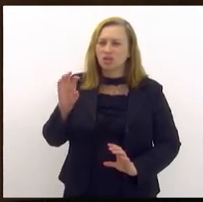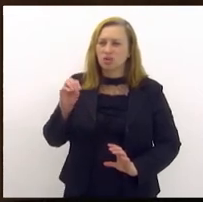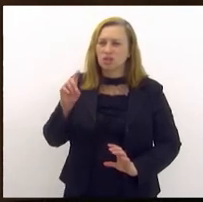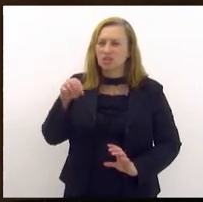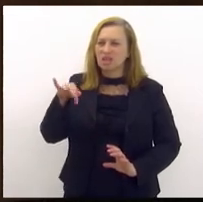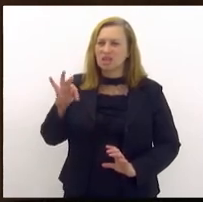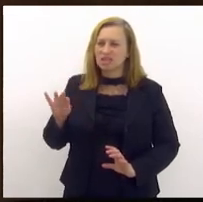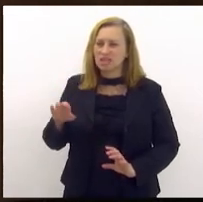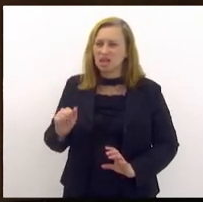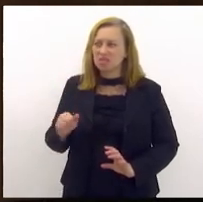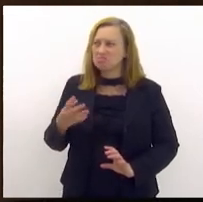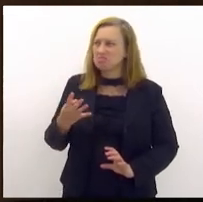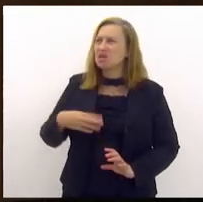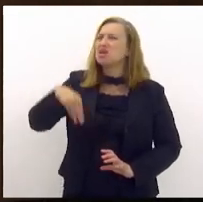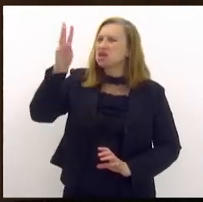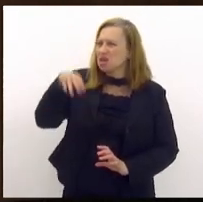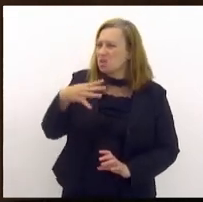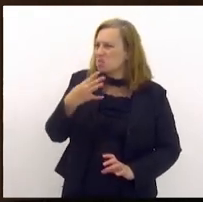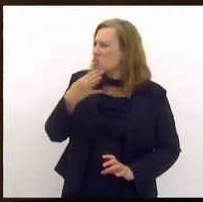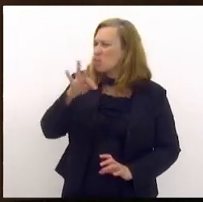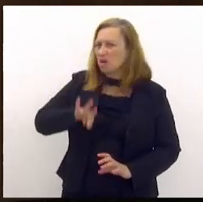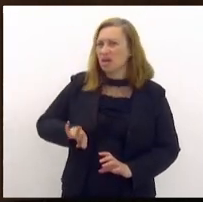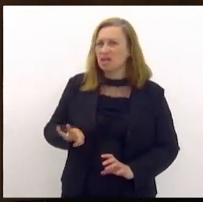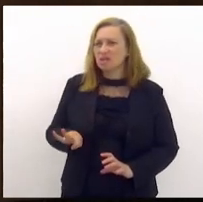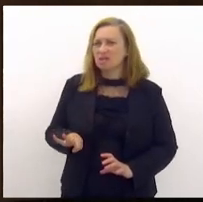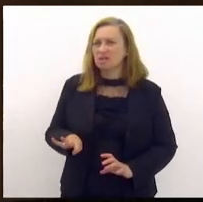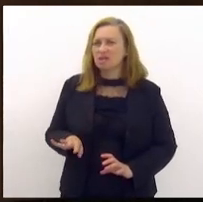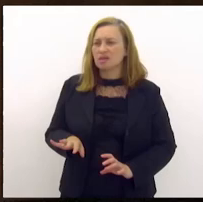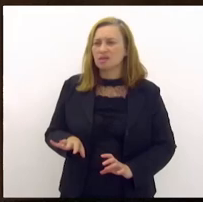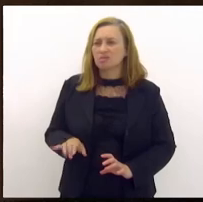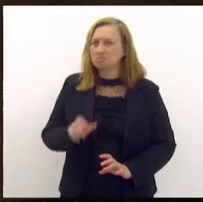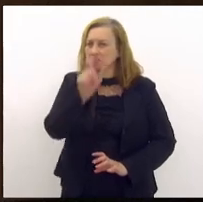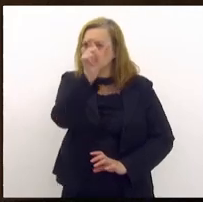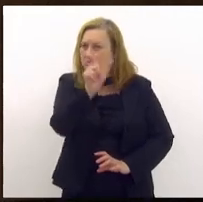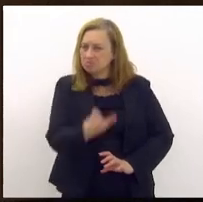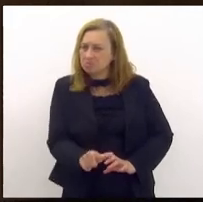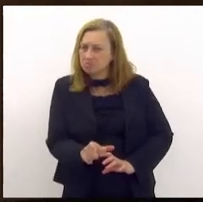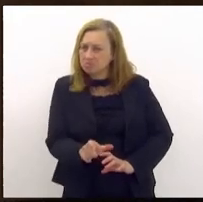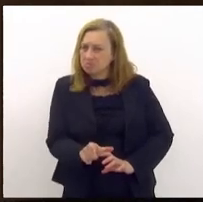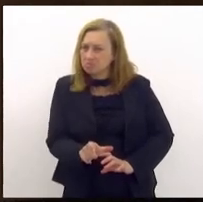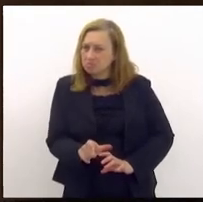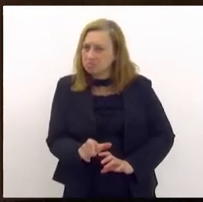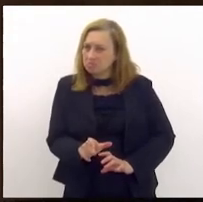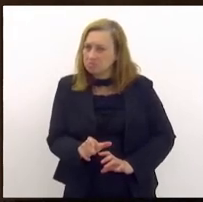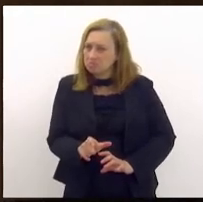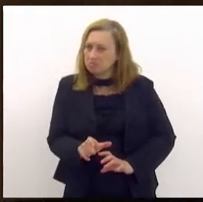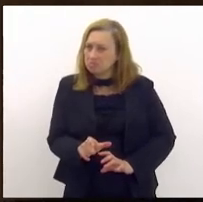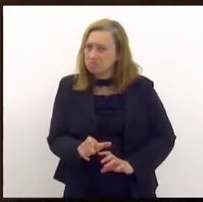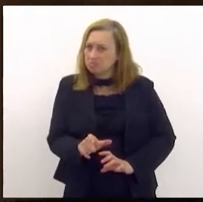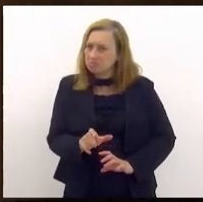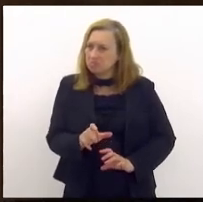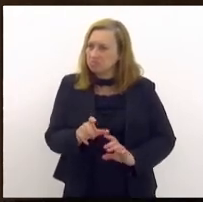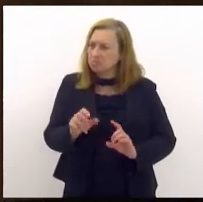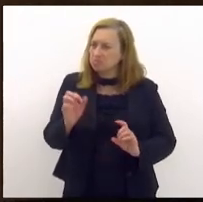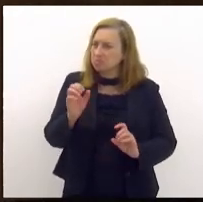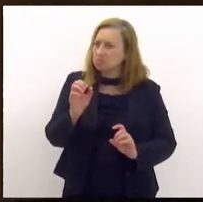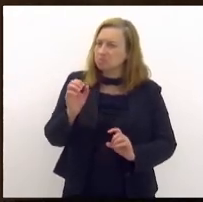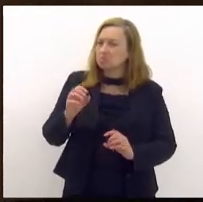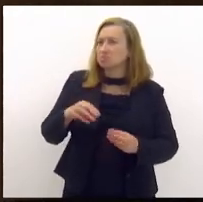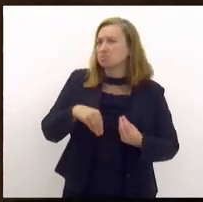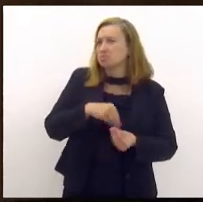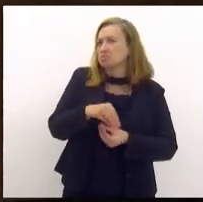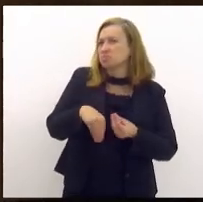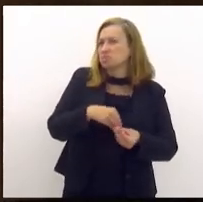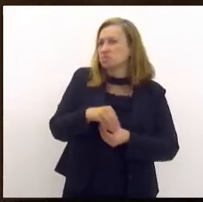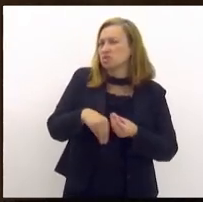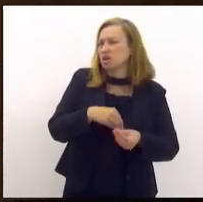sabe, cartunista Laerte Coutinho é a pessoa, uma das pessoas envolvidas nessa polêmica da semana aí,